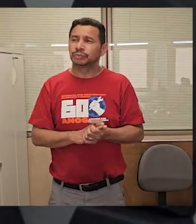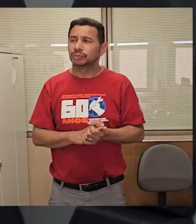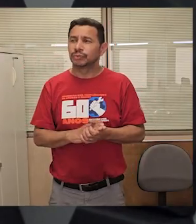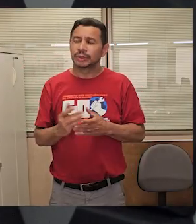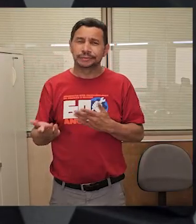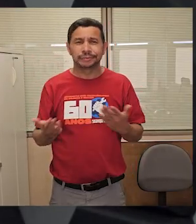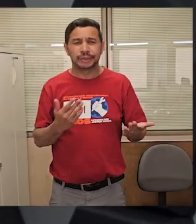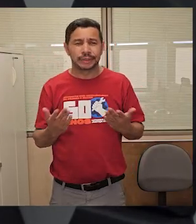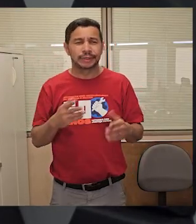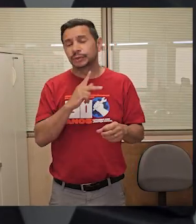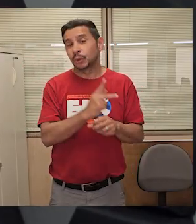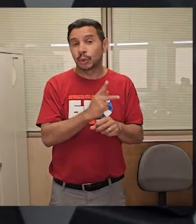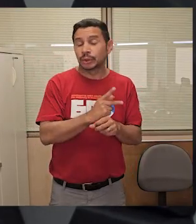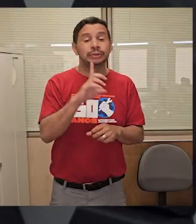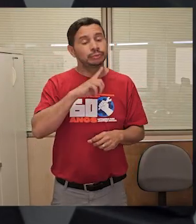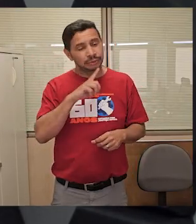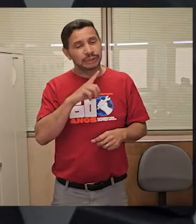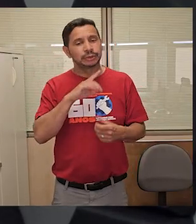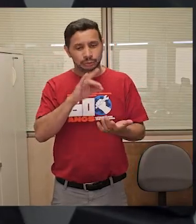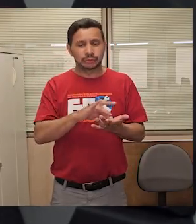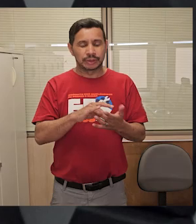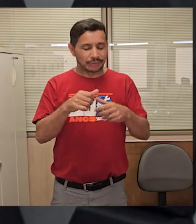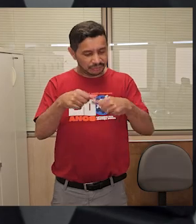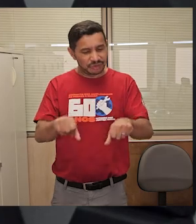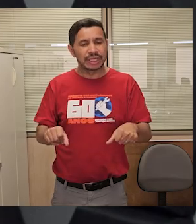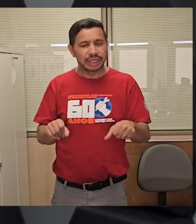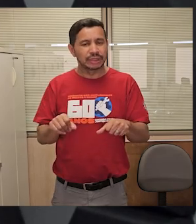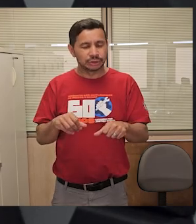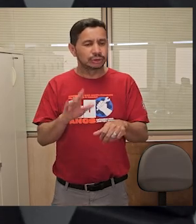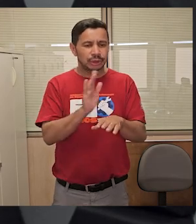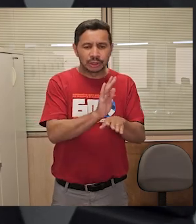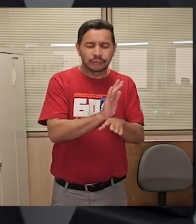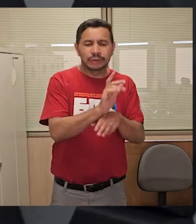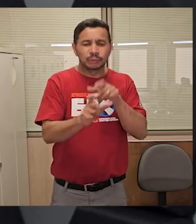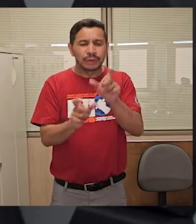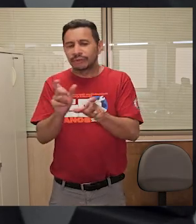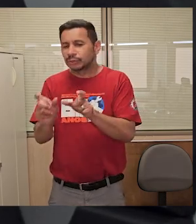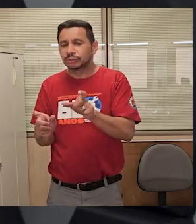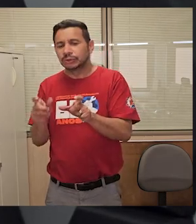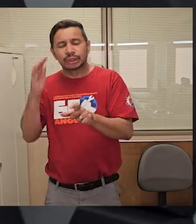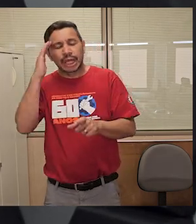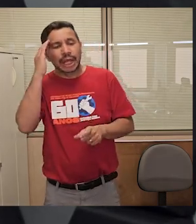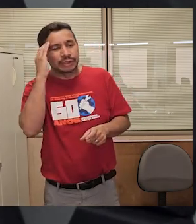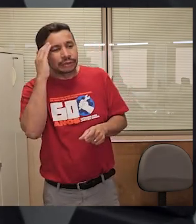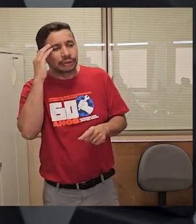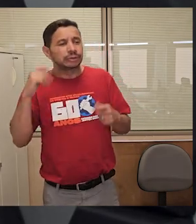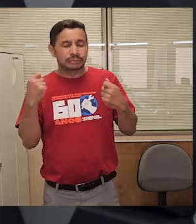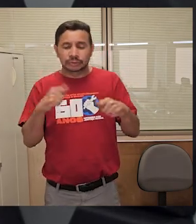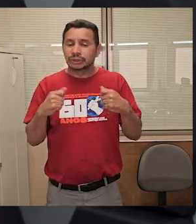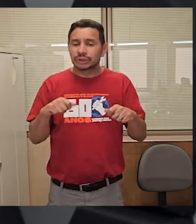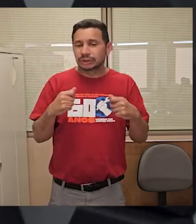claro, a tecnologia está aí, ela veio para ficar, né? E nós entendemos que ela precisa